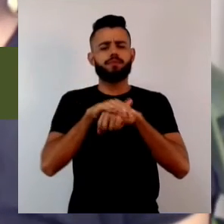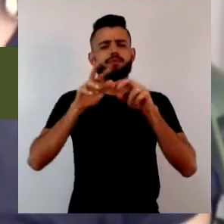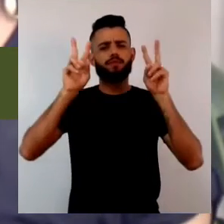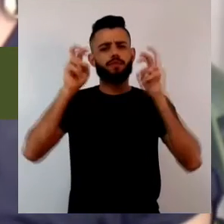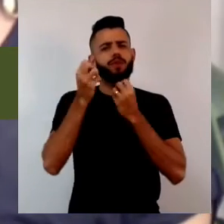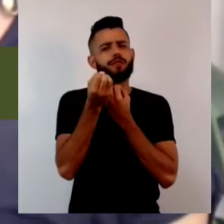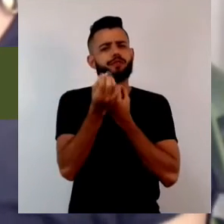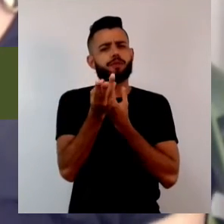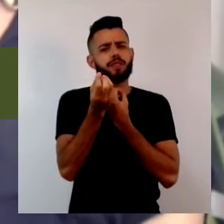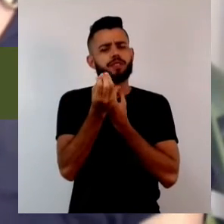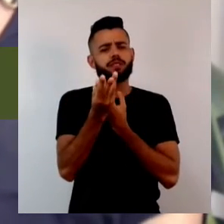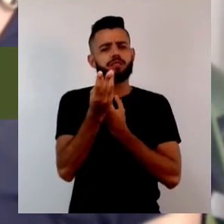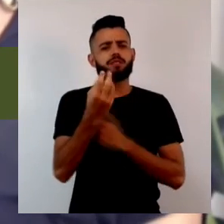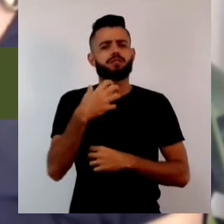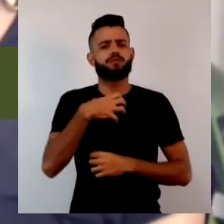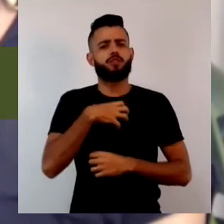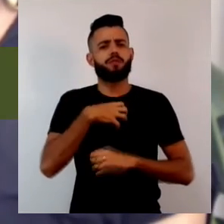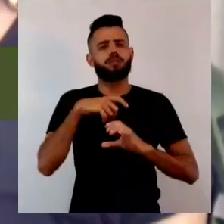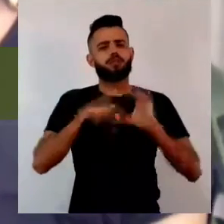emancipação.